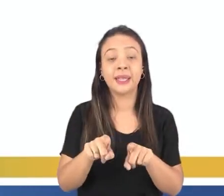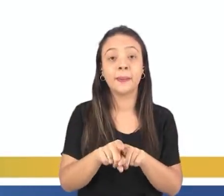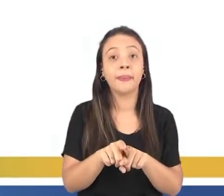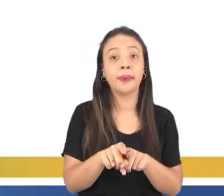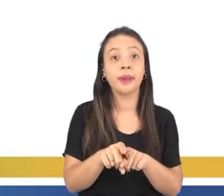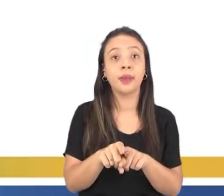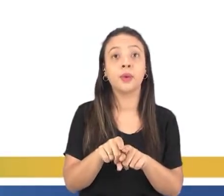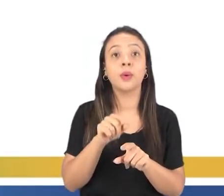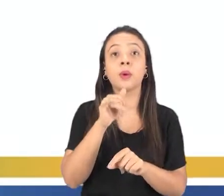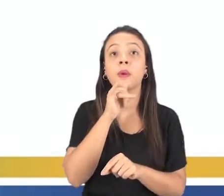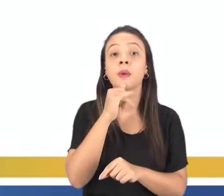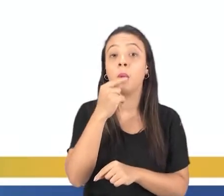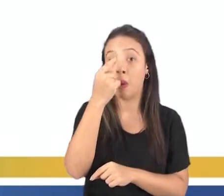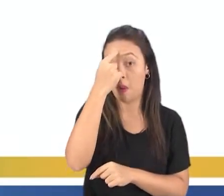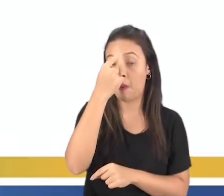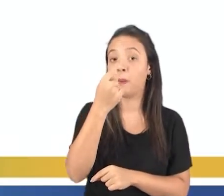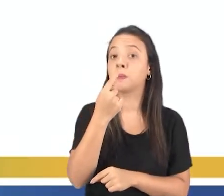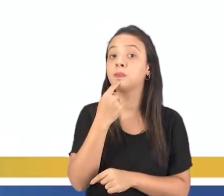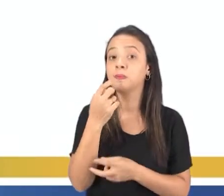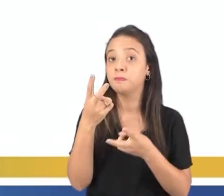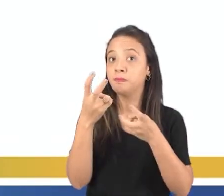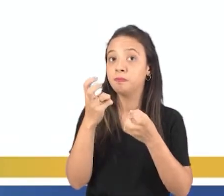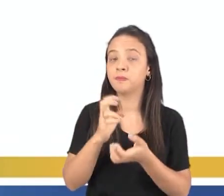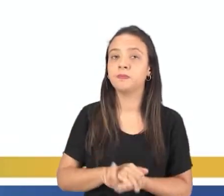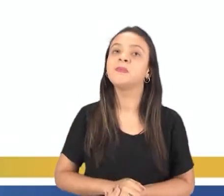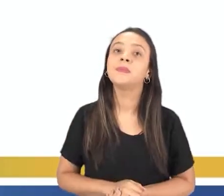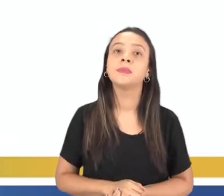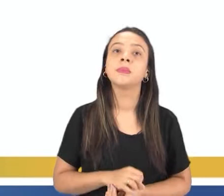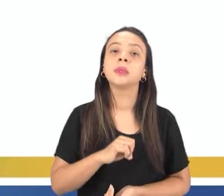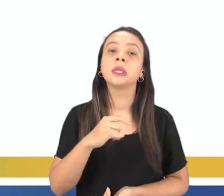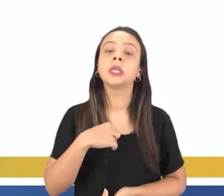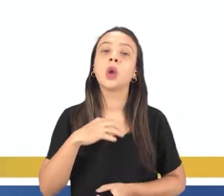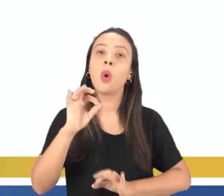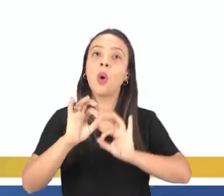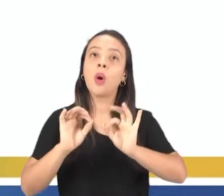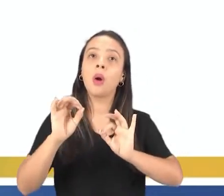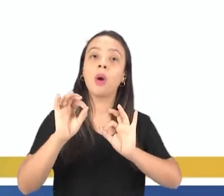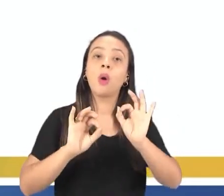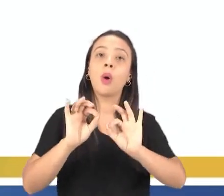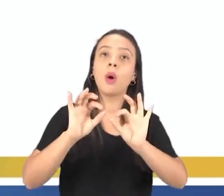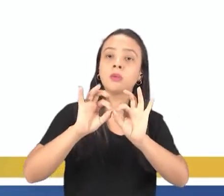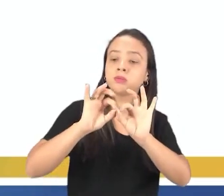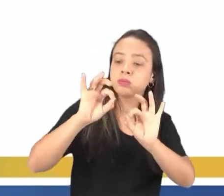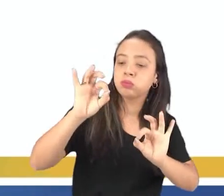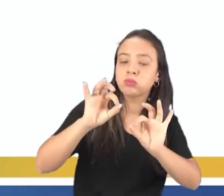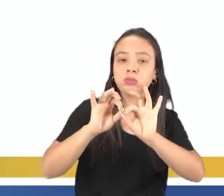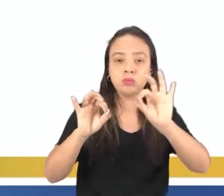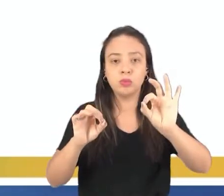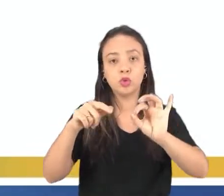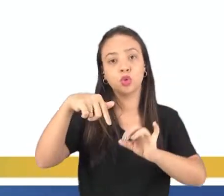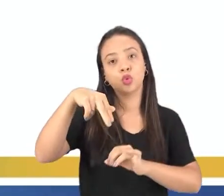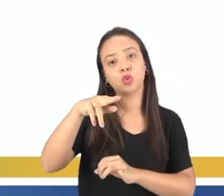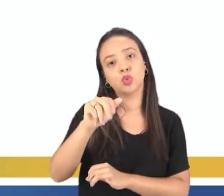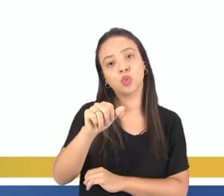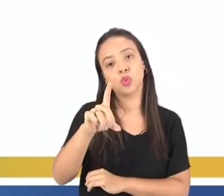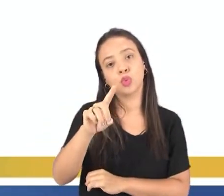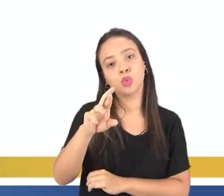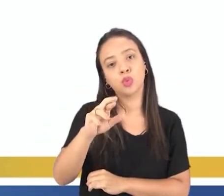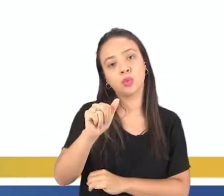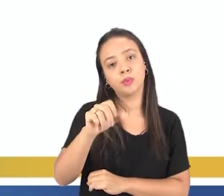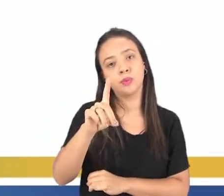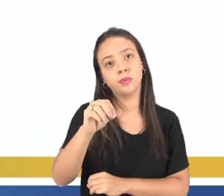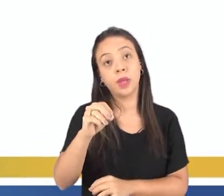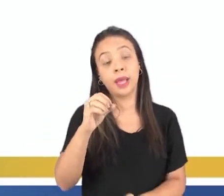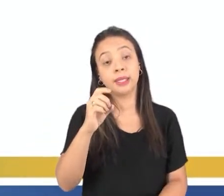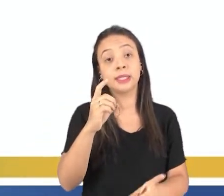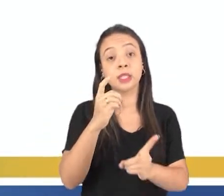ou seja, observe a figura aí, ó. Quando nós traçamos as duas diagonais do quadrado, elas vão se tocar num ponto,